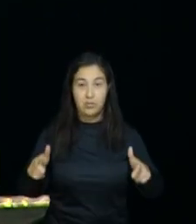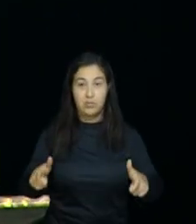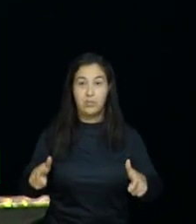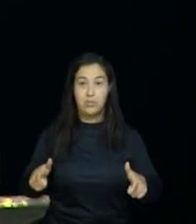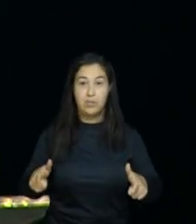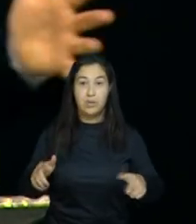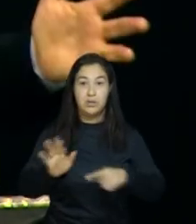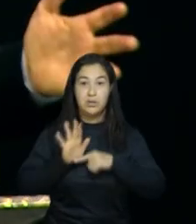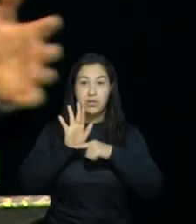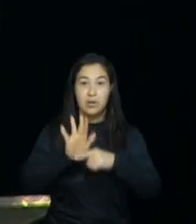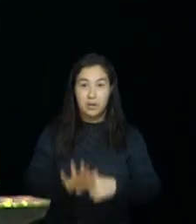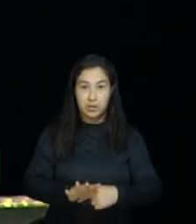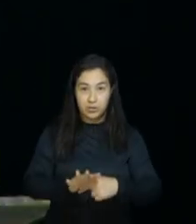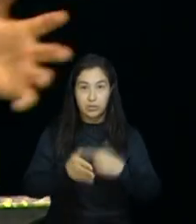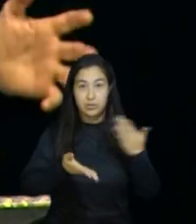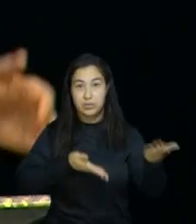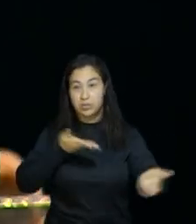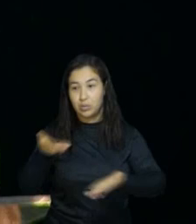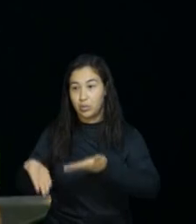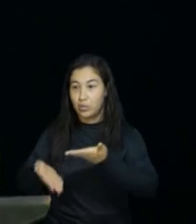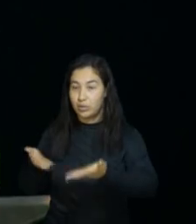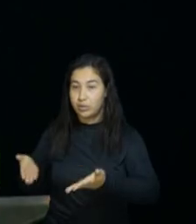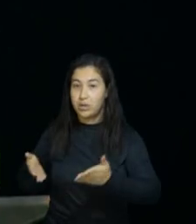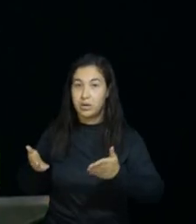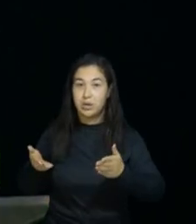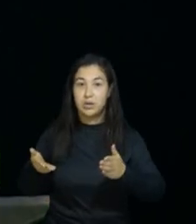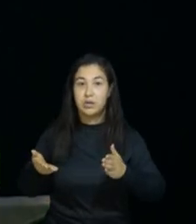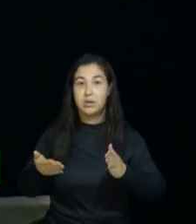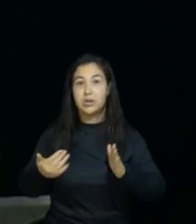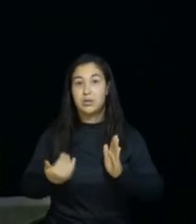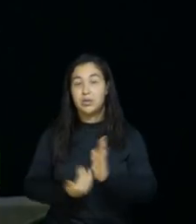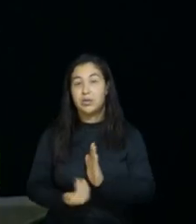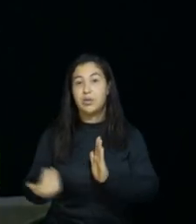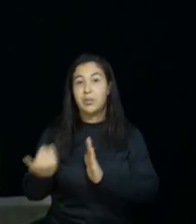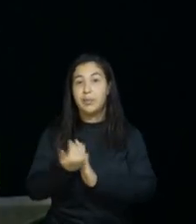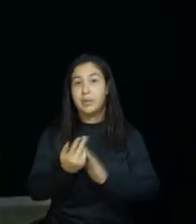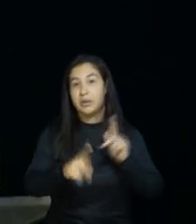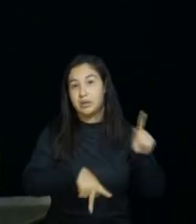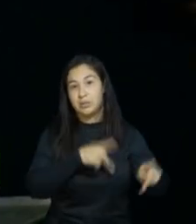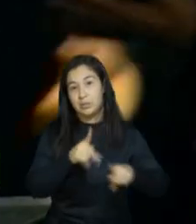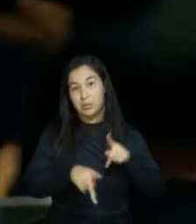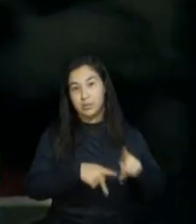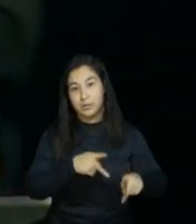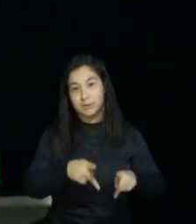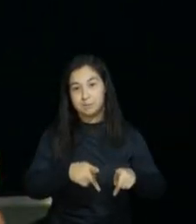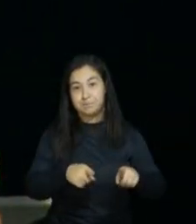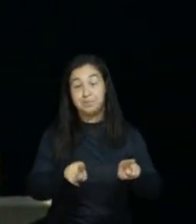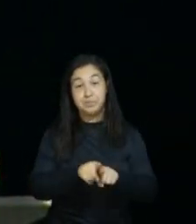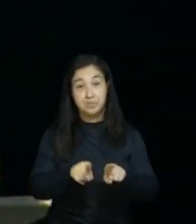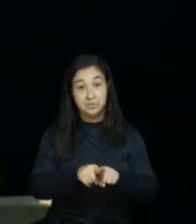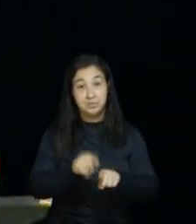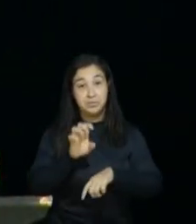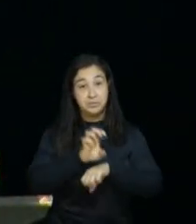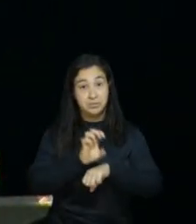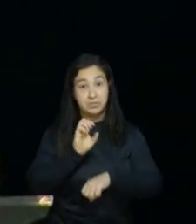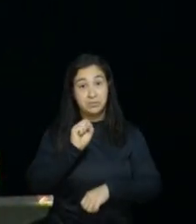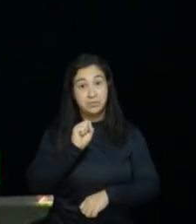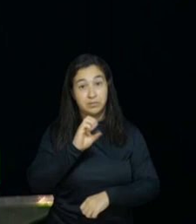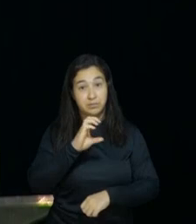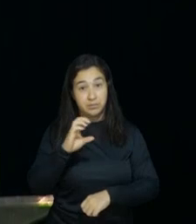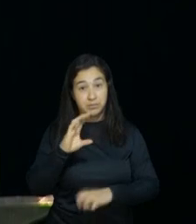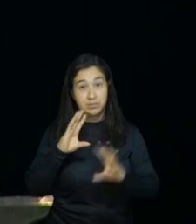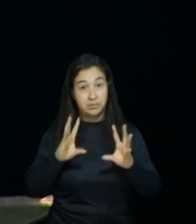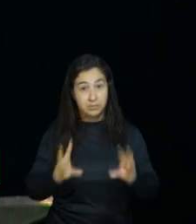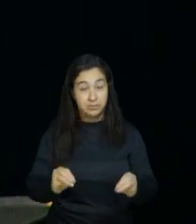cobertura e de cuidado, esse cobertor para o atendimento da população, até do estado de Santa Catarina, nas mais